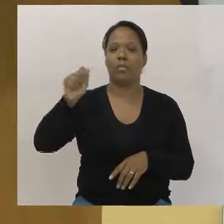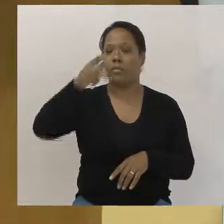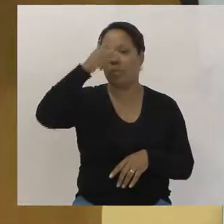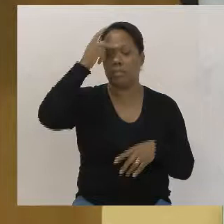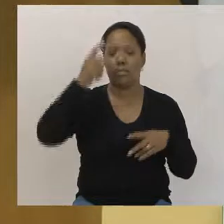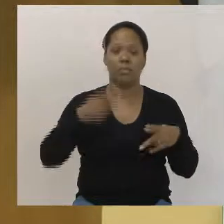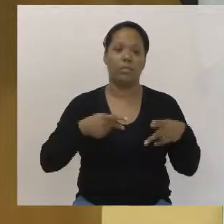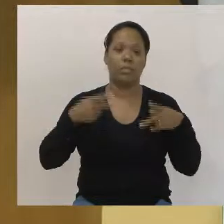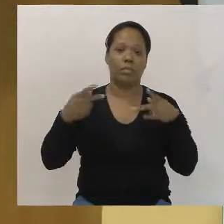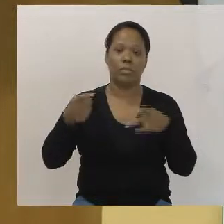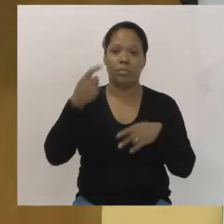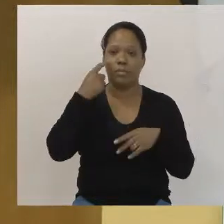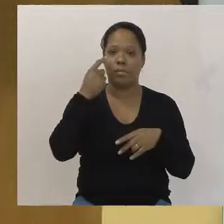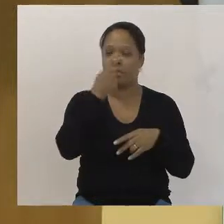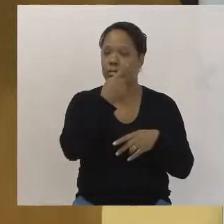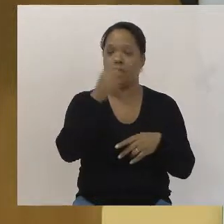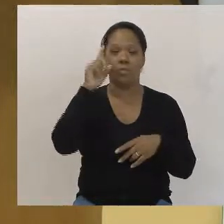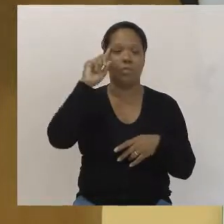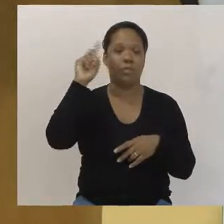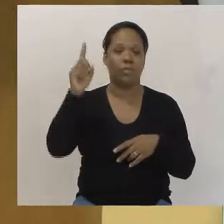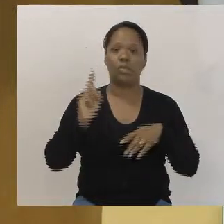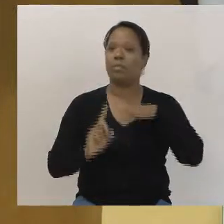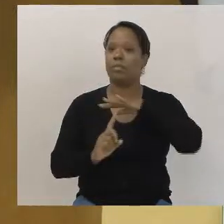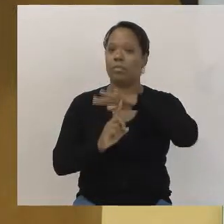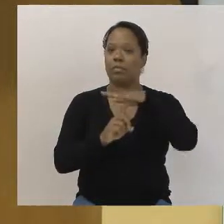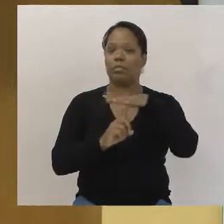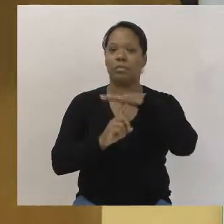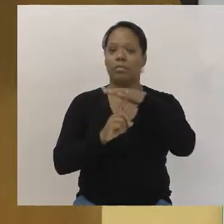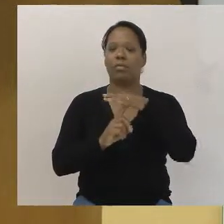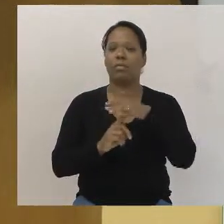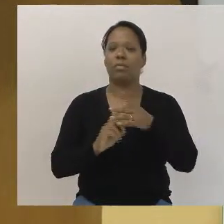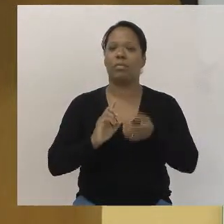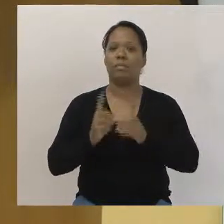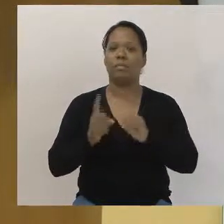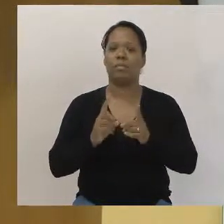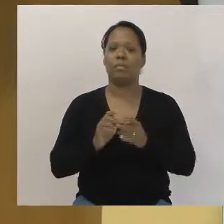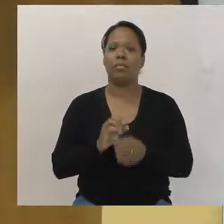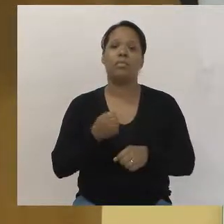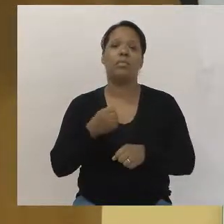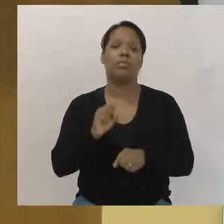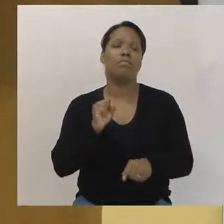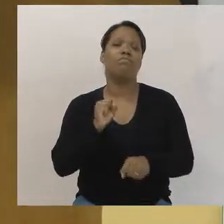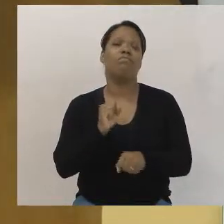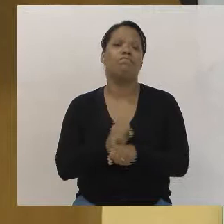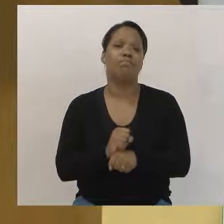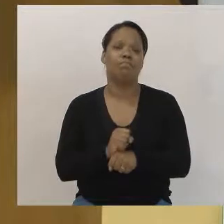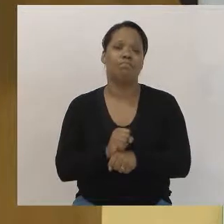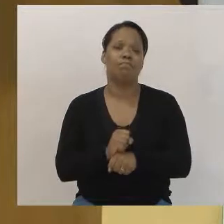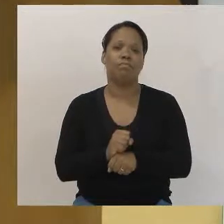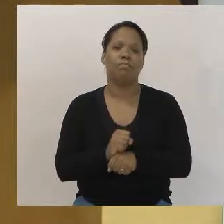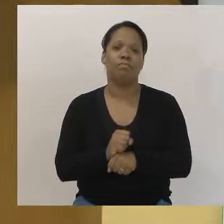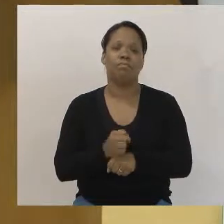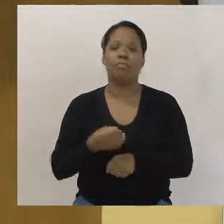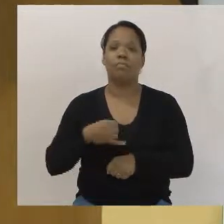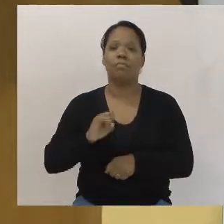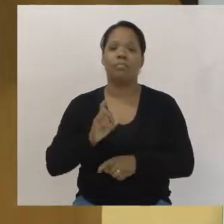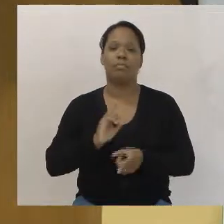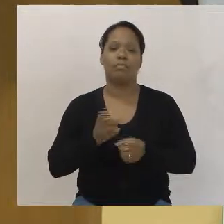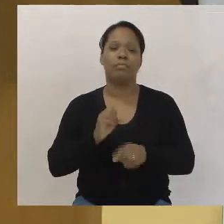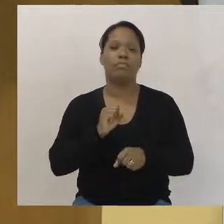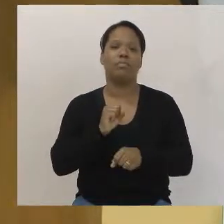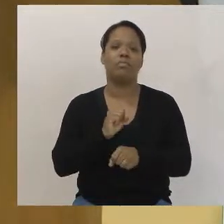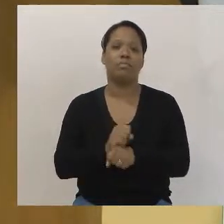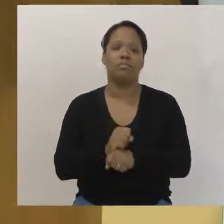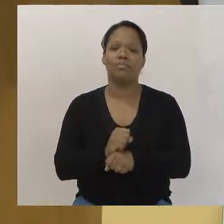pai que belo a dia de feira passa pela dutra já adulta tiver parado adulta parado mas se o carro estiver